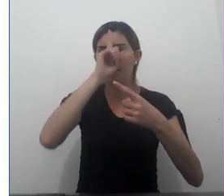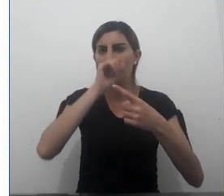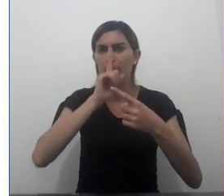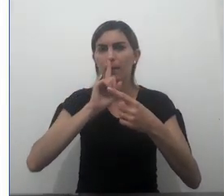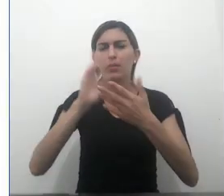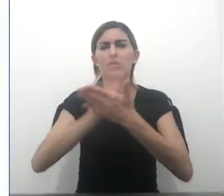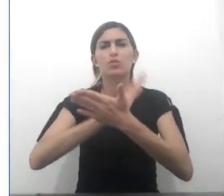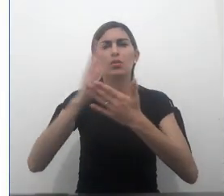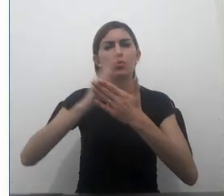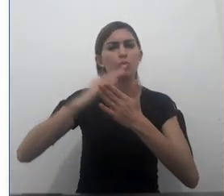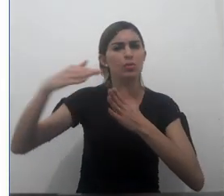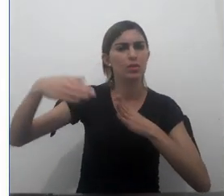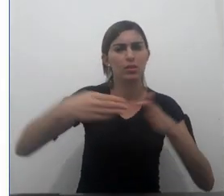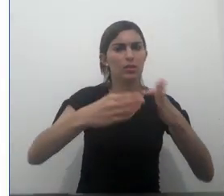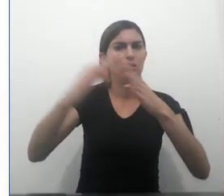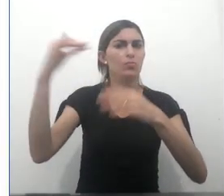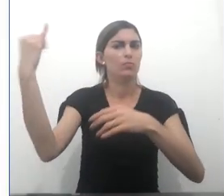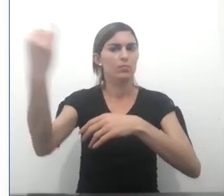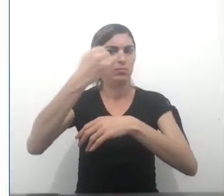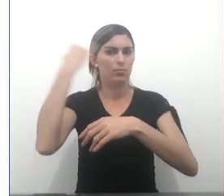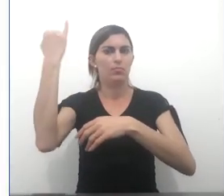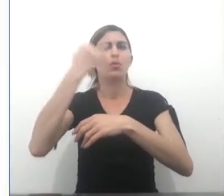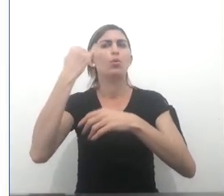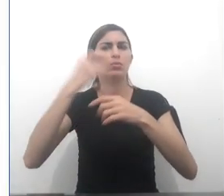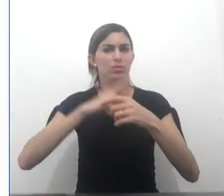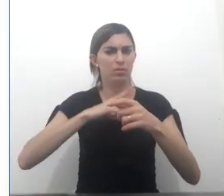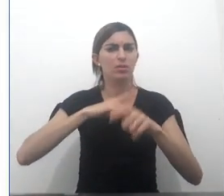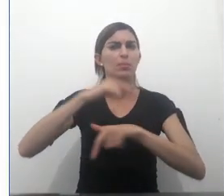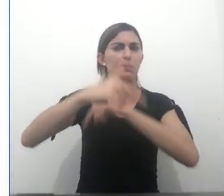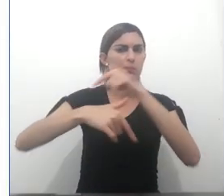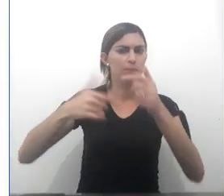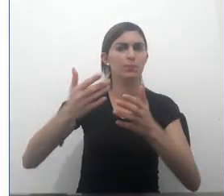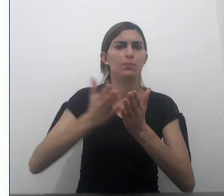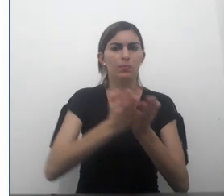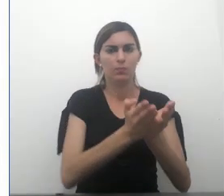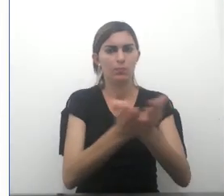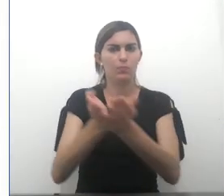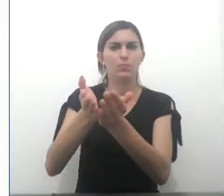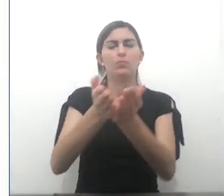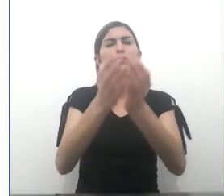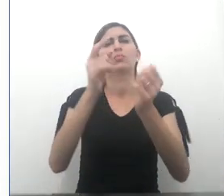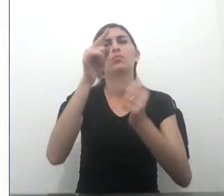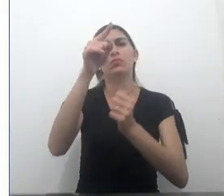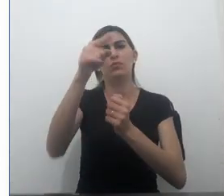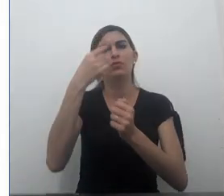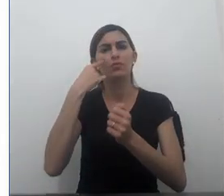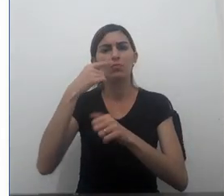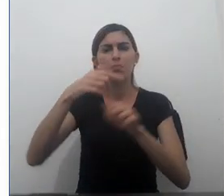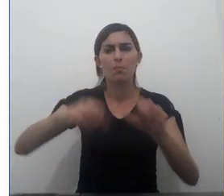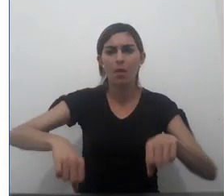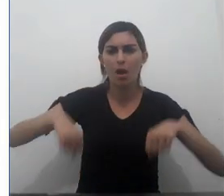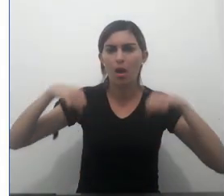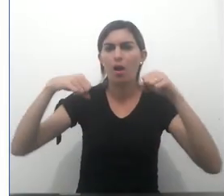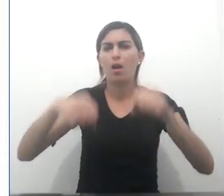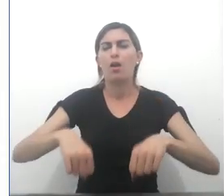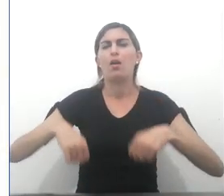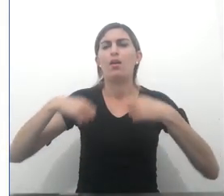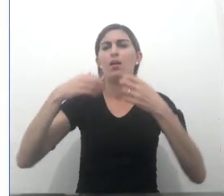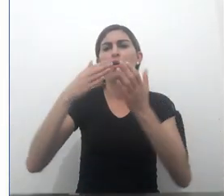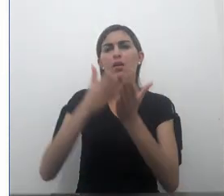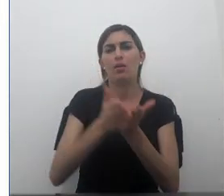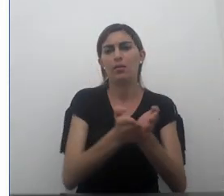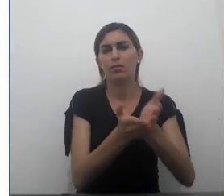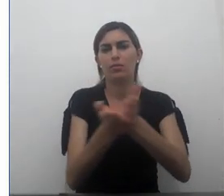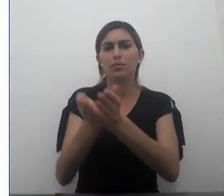amarelo alguns rios importantes que existem bastante atividade de navegação, tá? Ou seja, bastante barcos circulam por